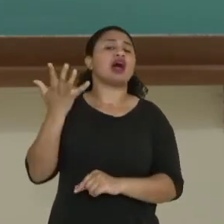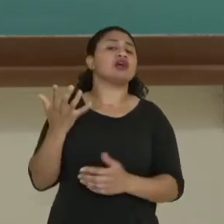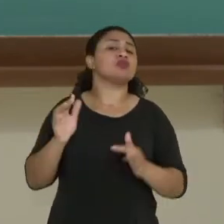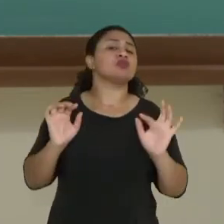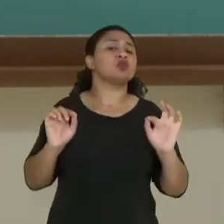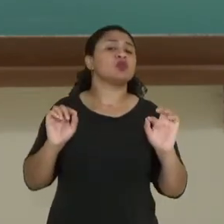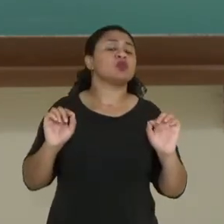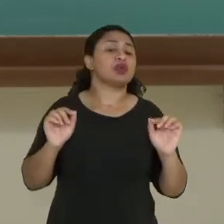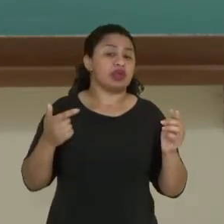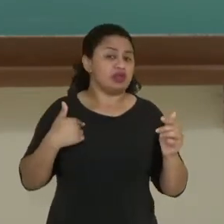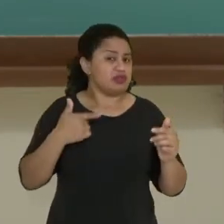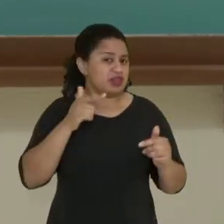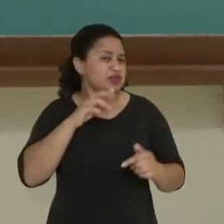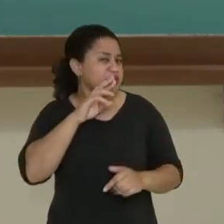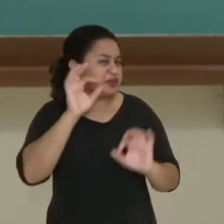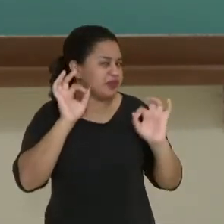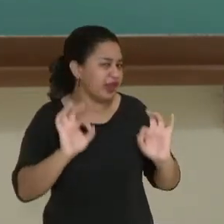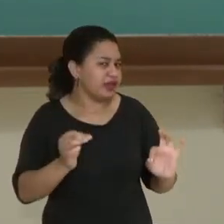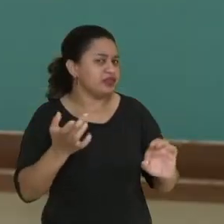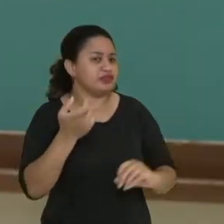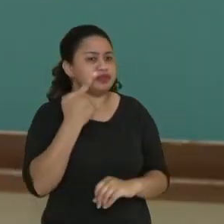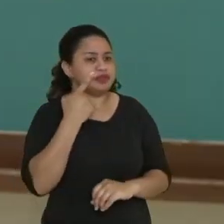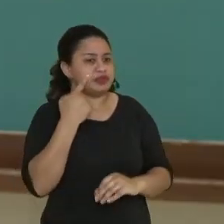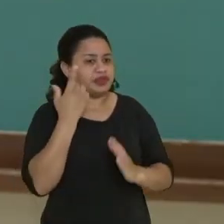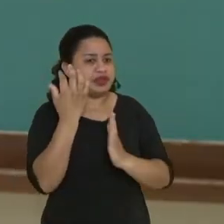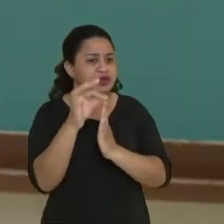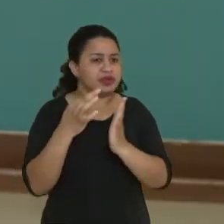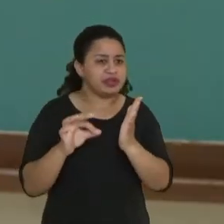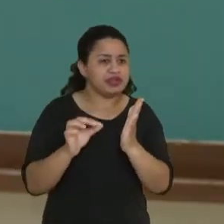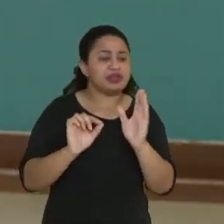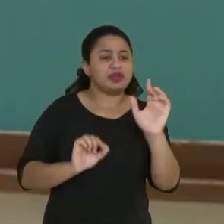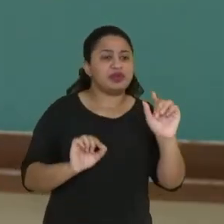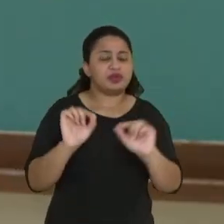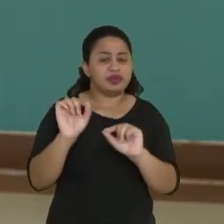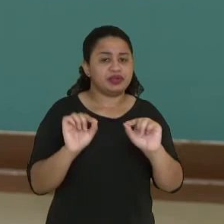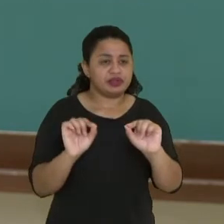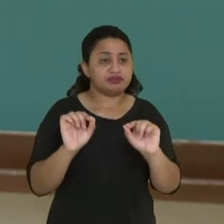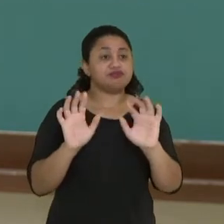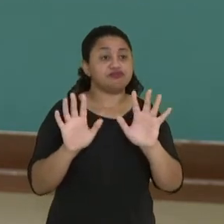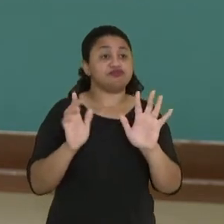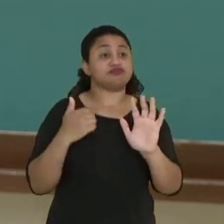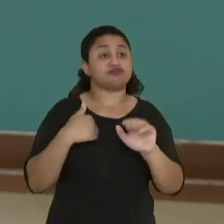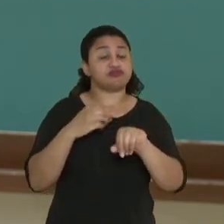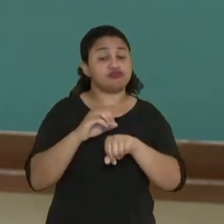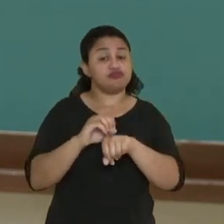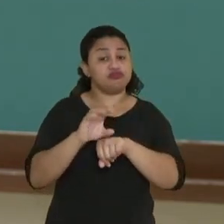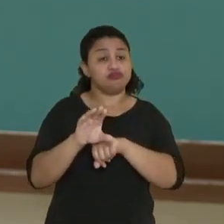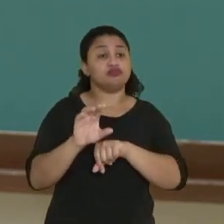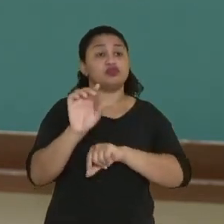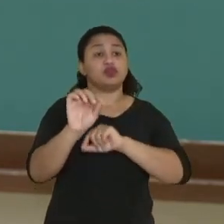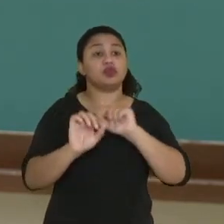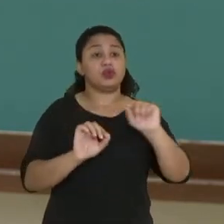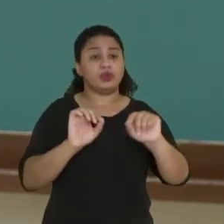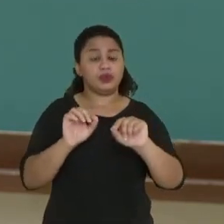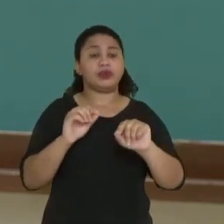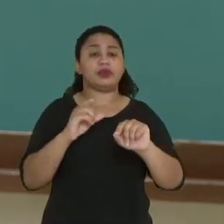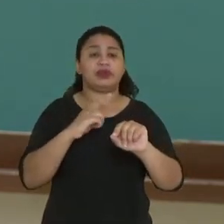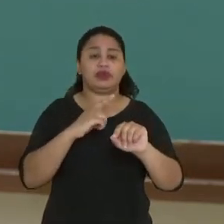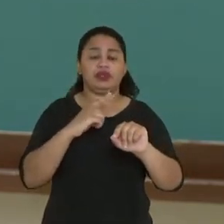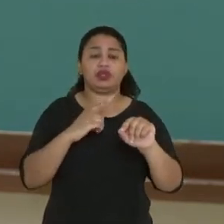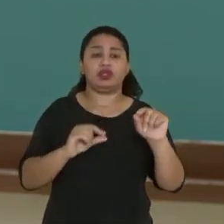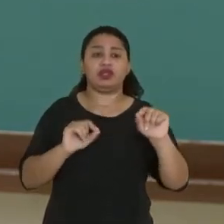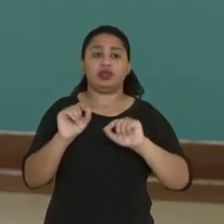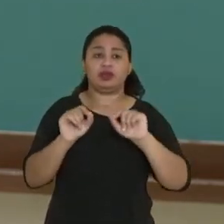você acertou aí? Vamos ver juntos? Olha lá, então, o fato aqui principal, né? Que